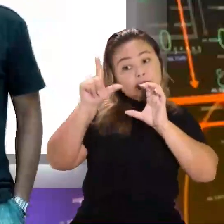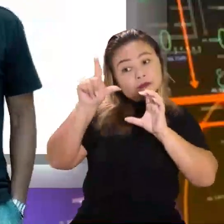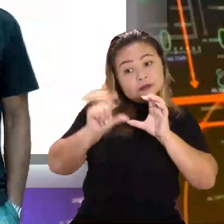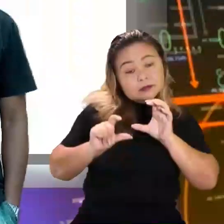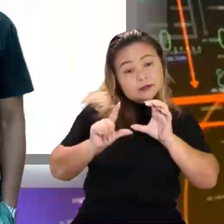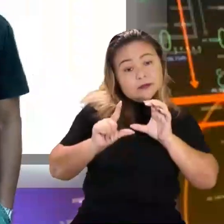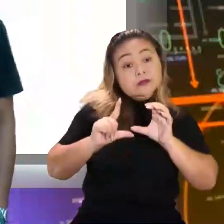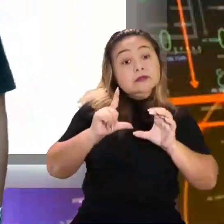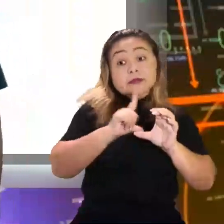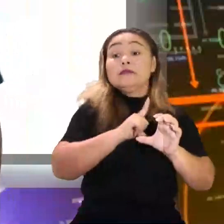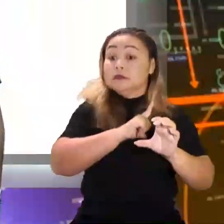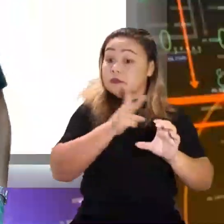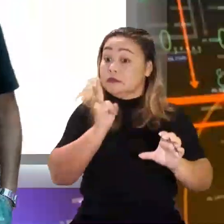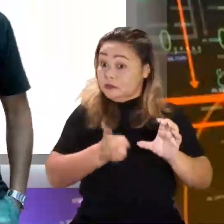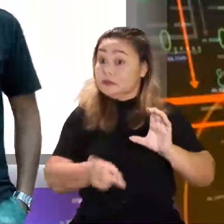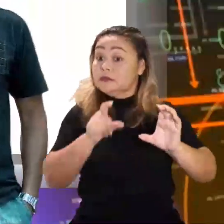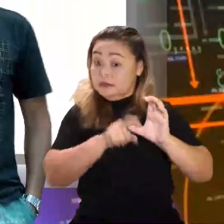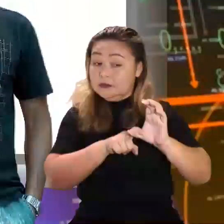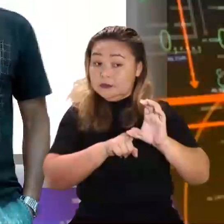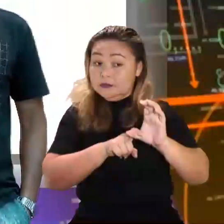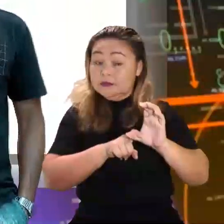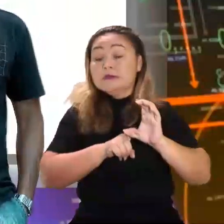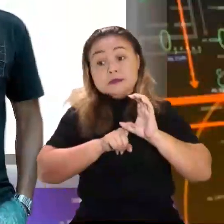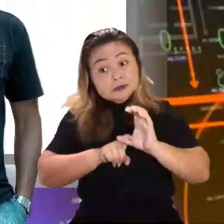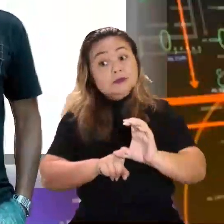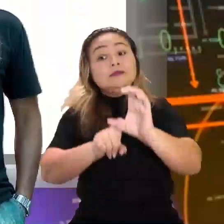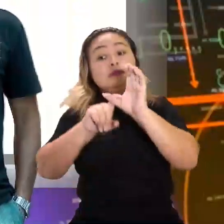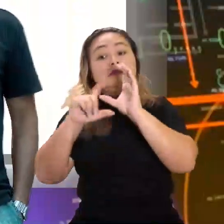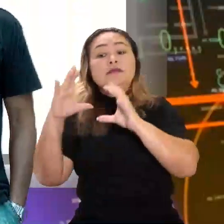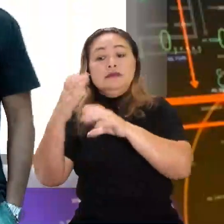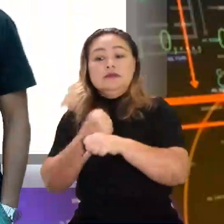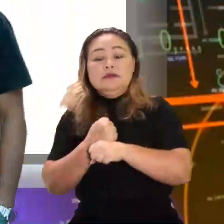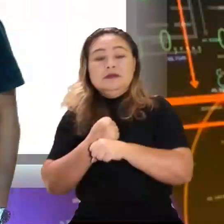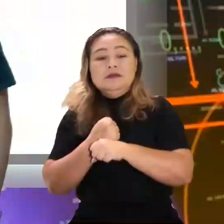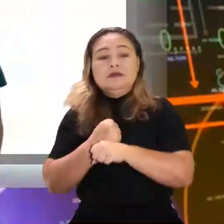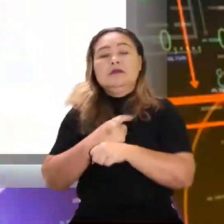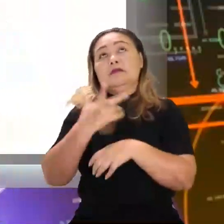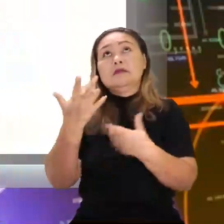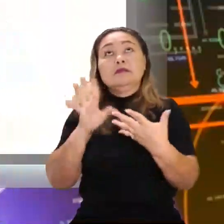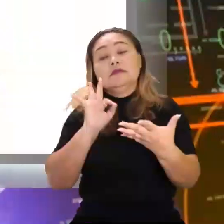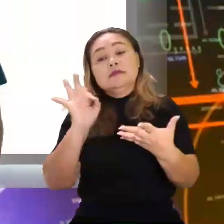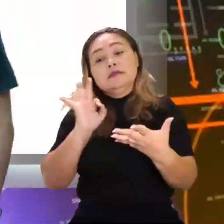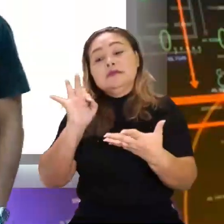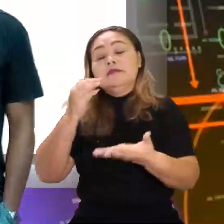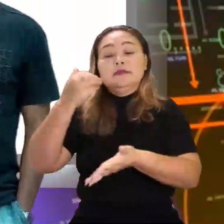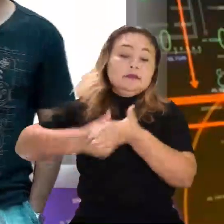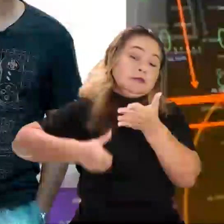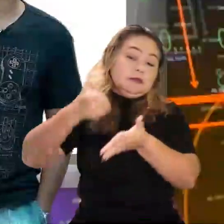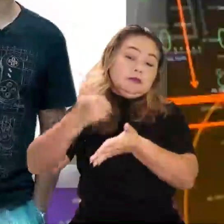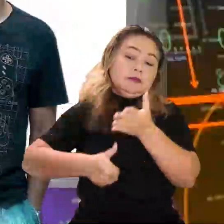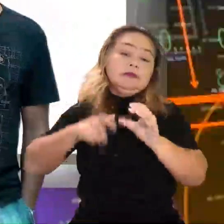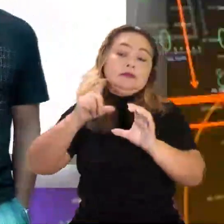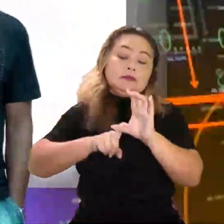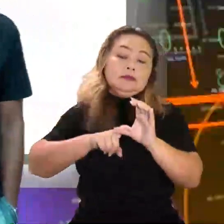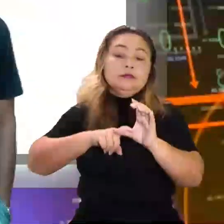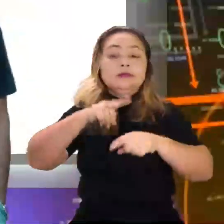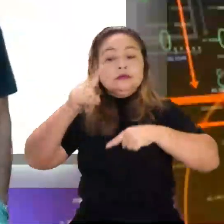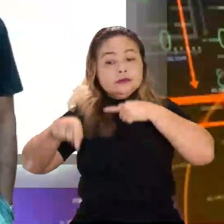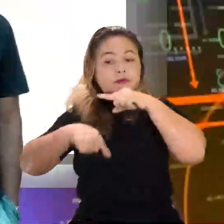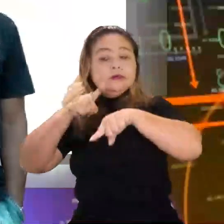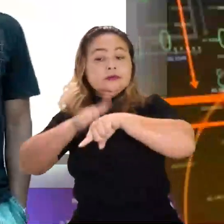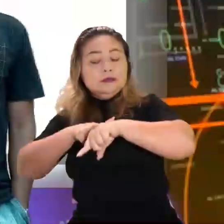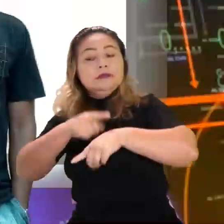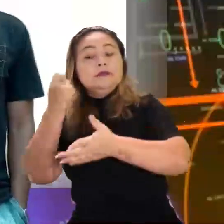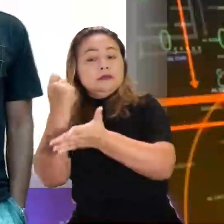diminuindo, mas ainda tem dívida. Tem dívida. Então você está devendo, então tem que somar, né? Você vai abatendo a sua dívida a cada momento,